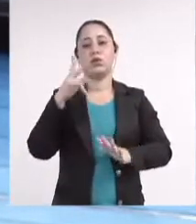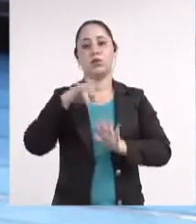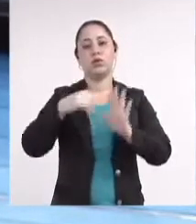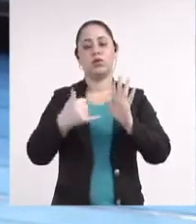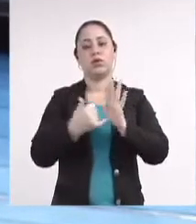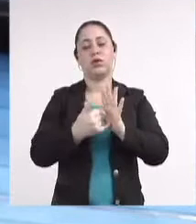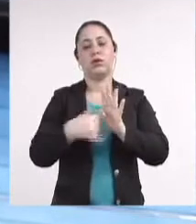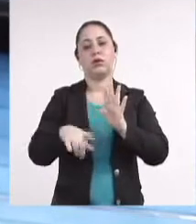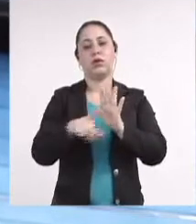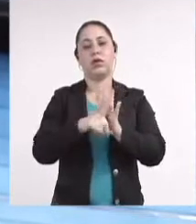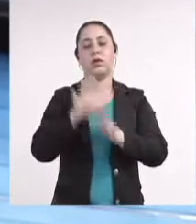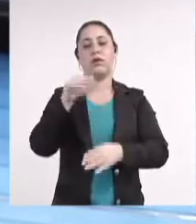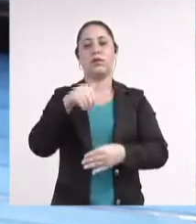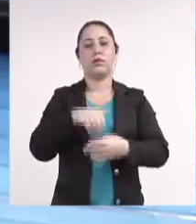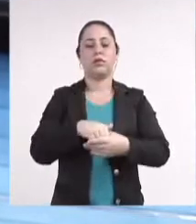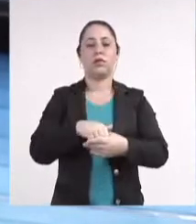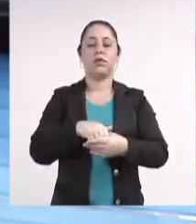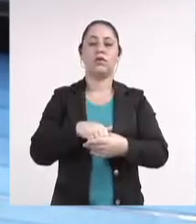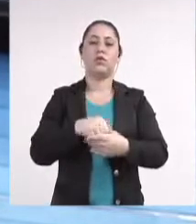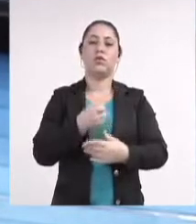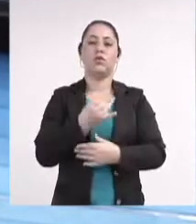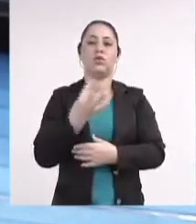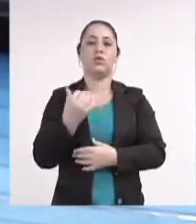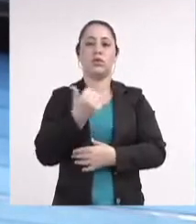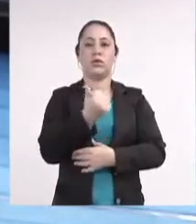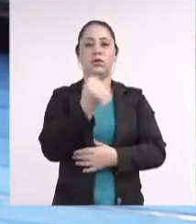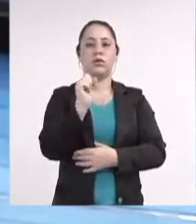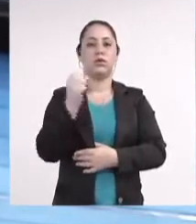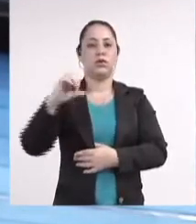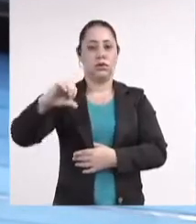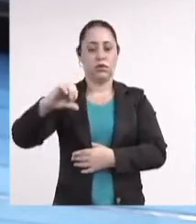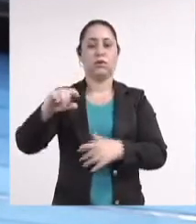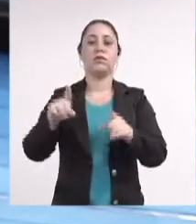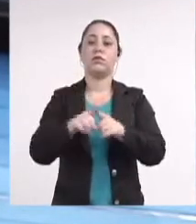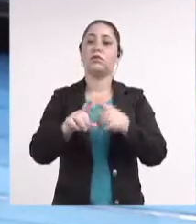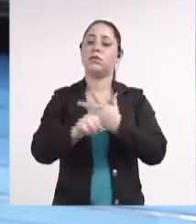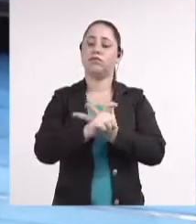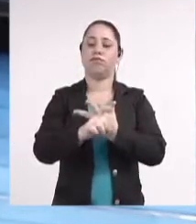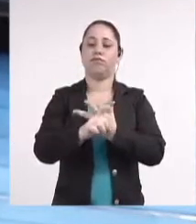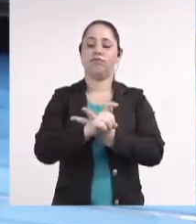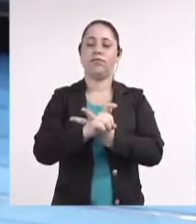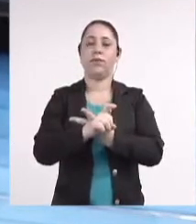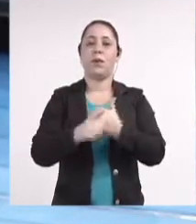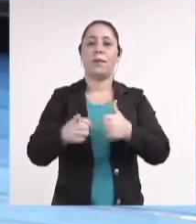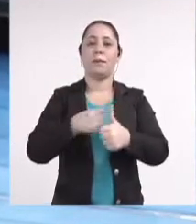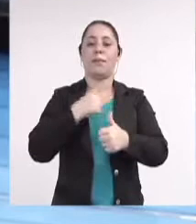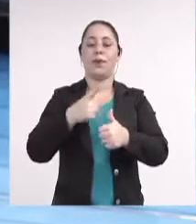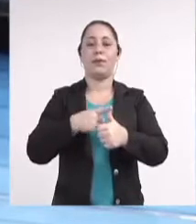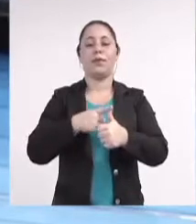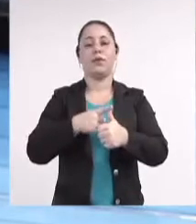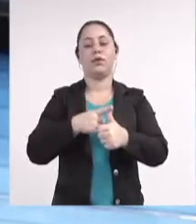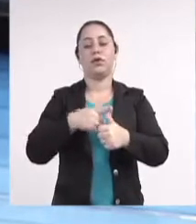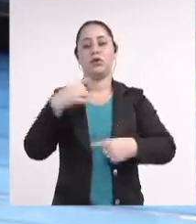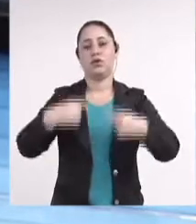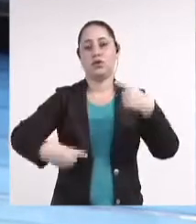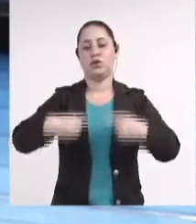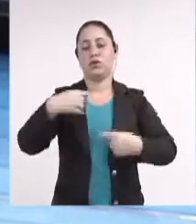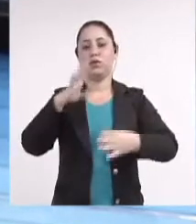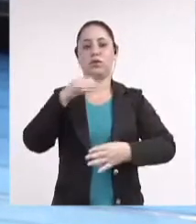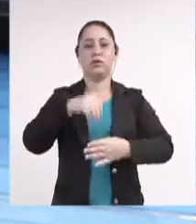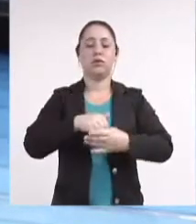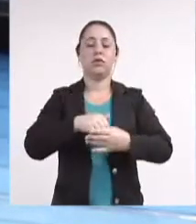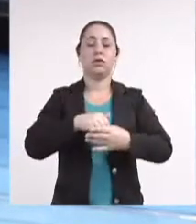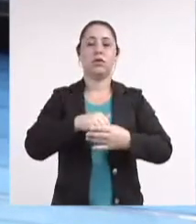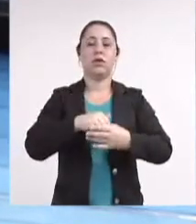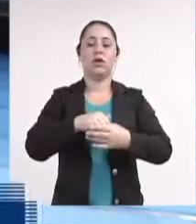foi pautado e votado foi o de número 189, também do Poder Executivo, em primeira discussão e votação. Trata-se da